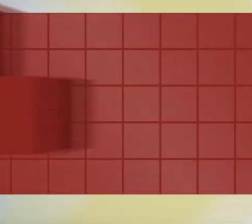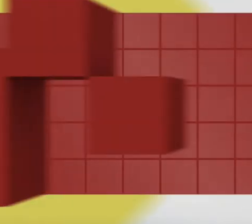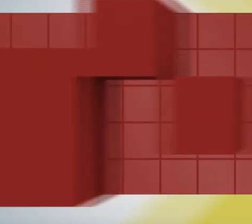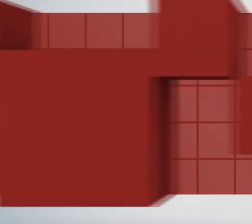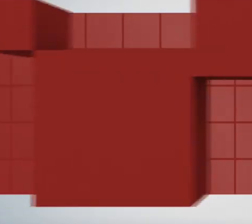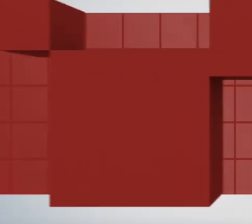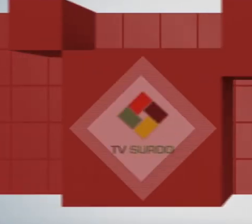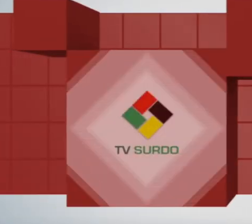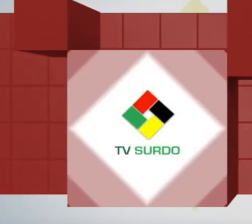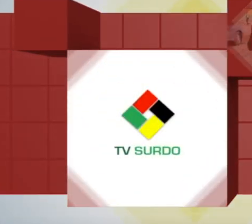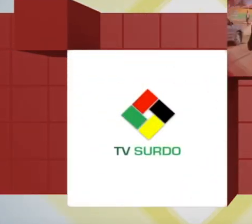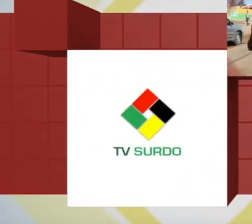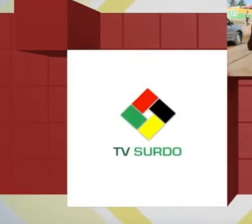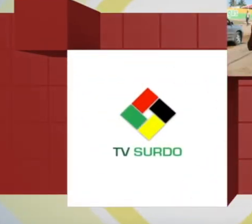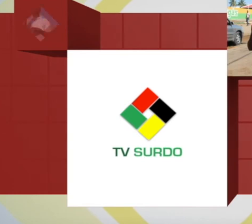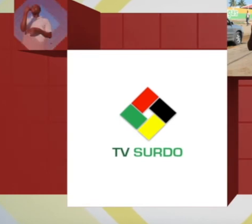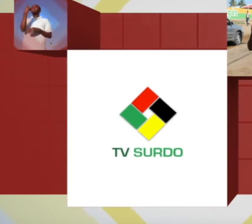Música